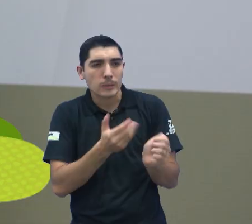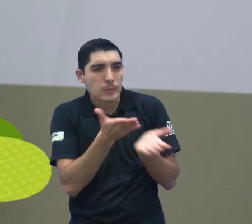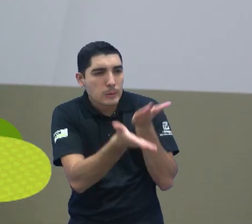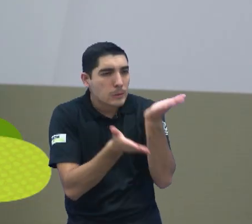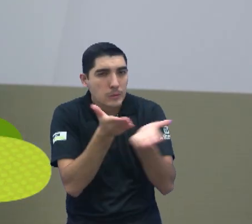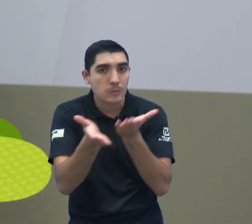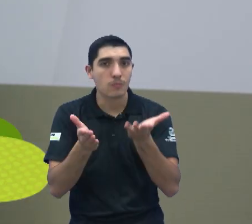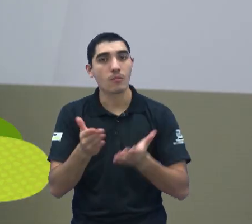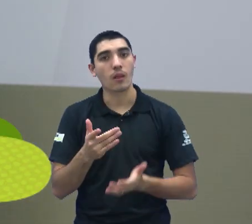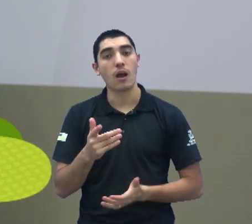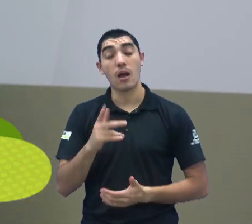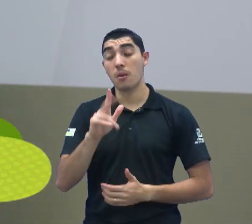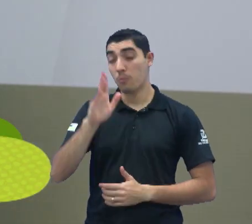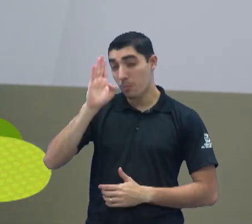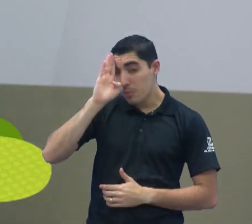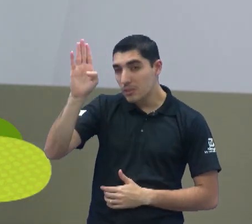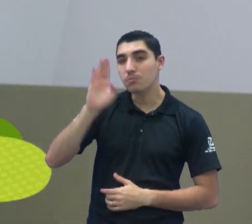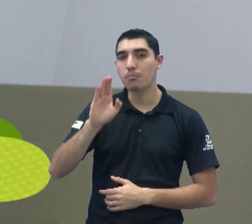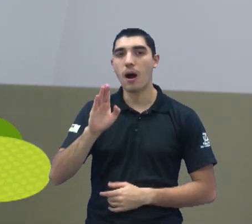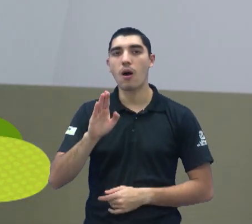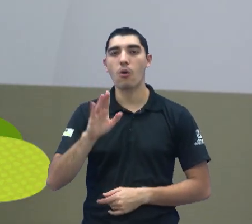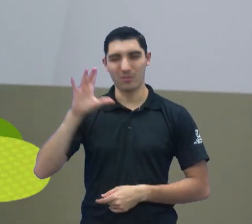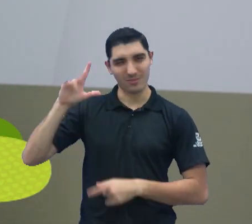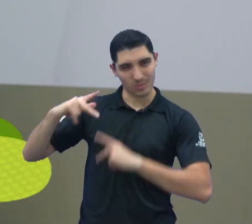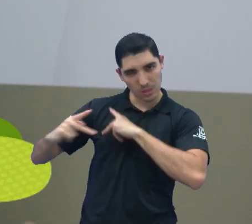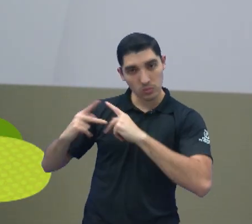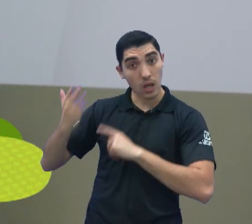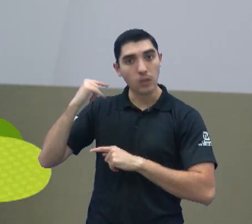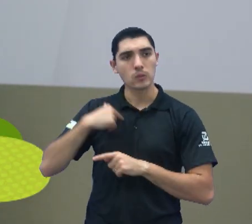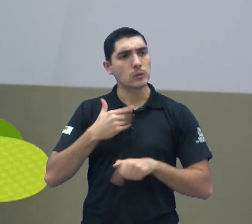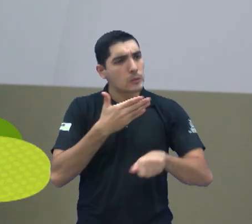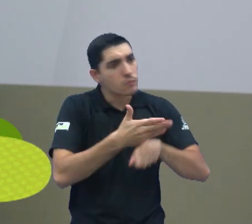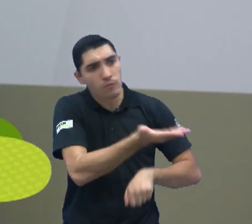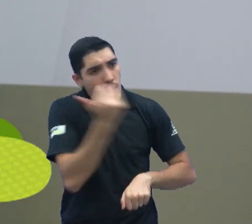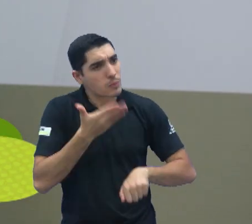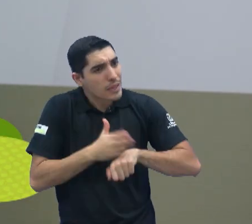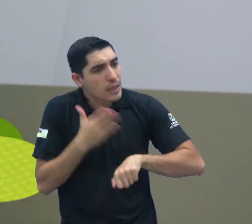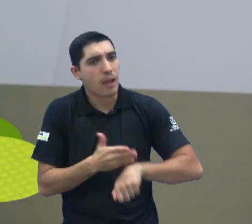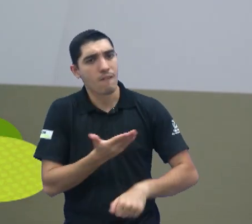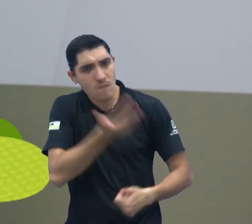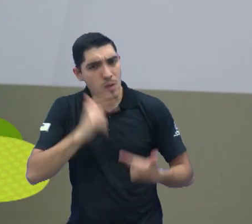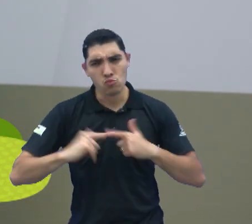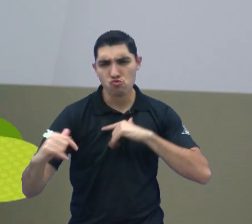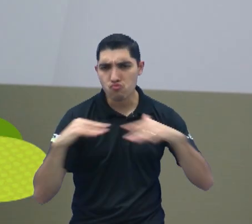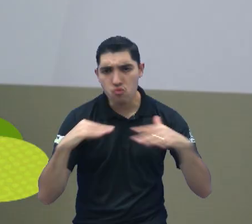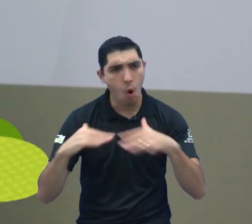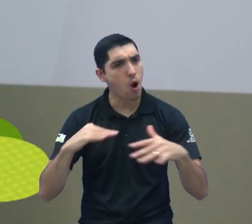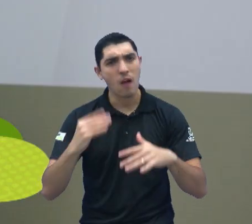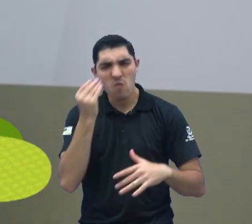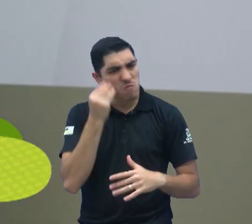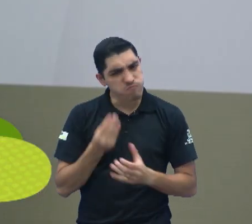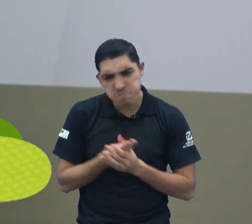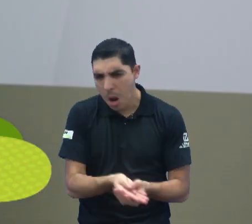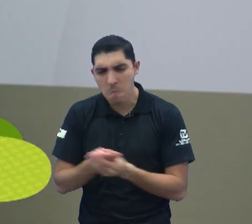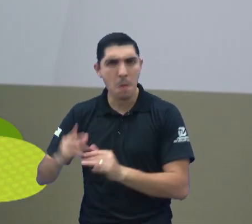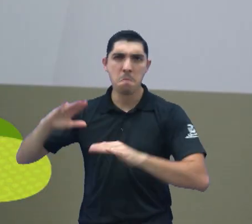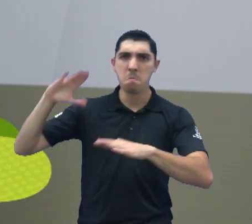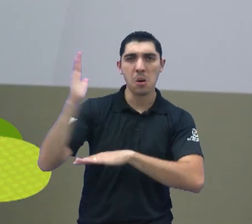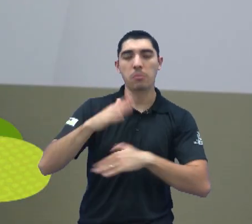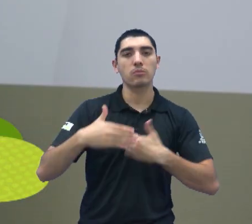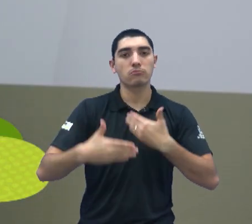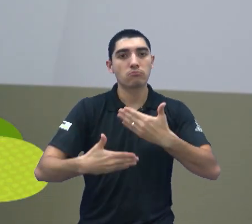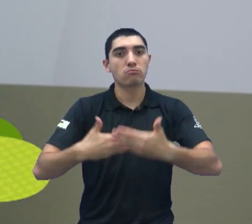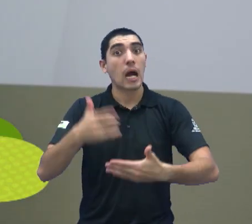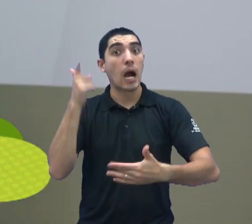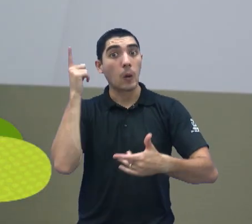isso. Resgatar neles a vontade de treinar bem, a vontade de jogar bem, a vontade de ir para o embate no jogo. E a partir daí, naturalmente, os resultados